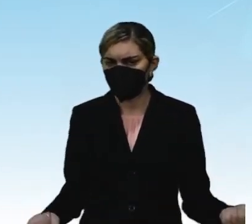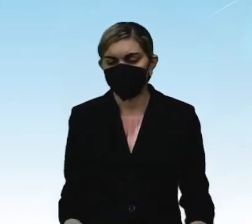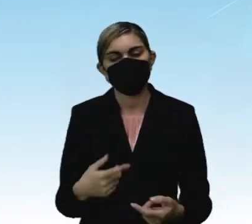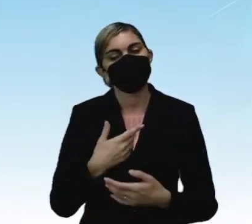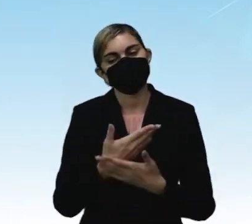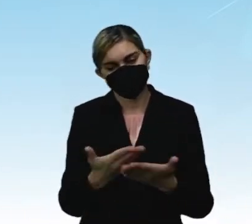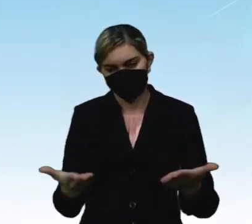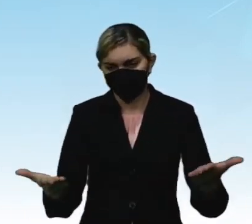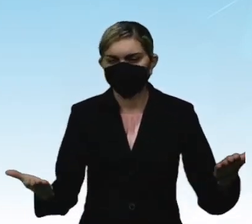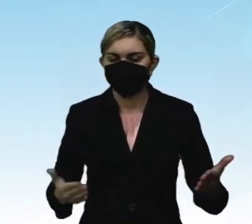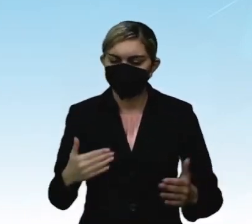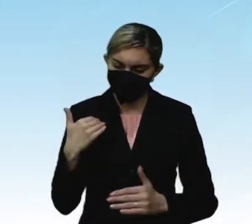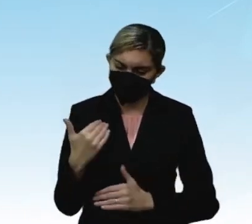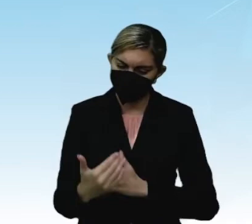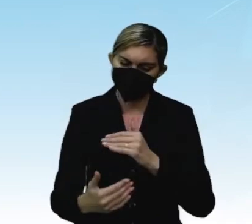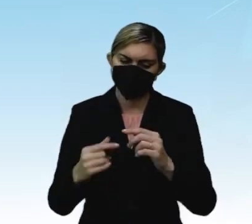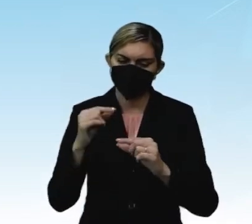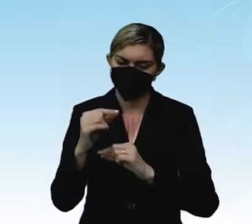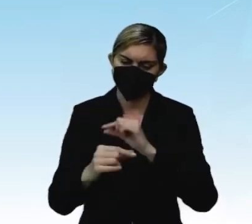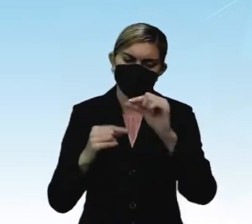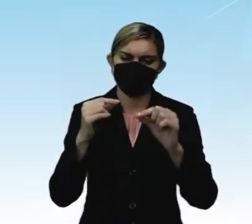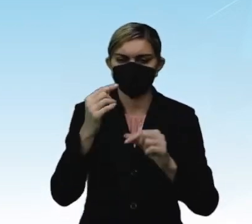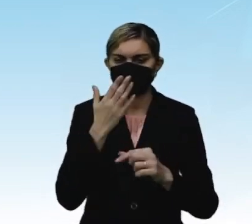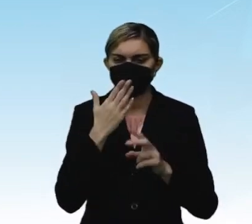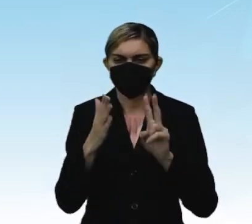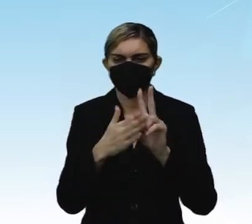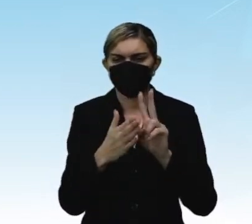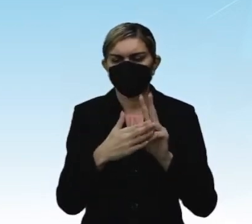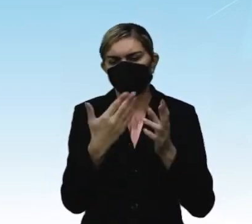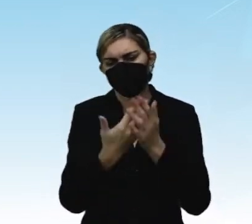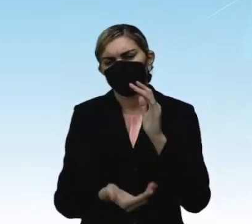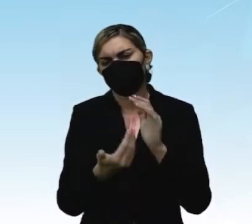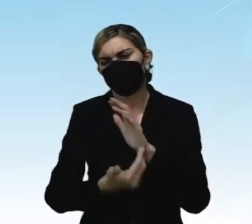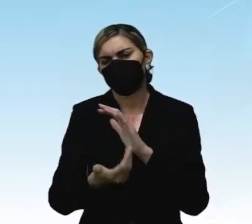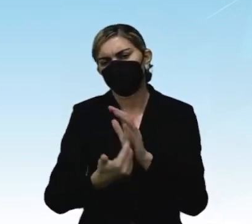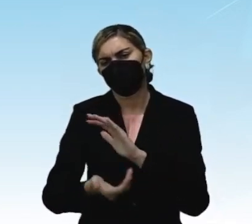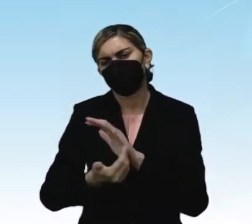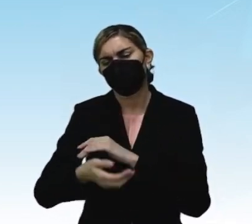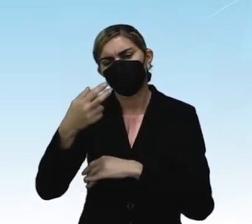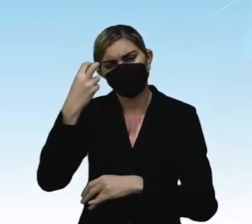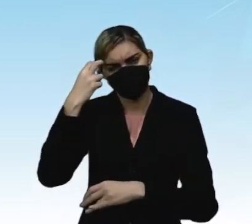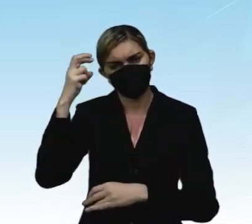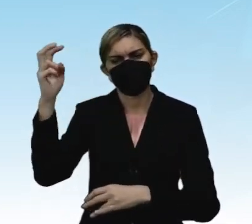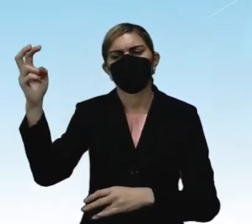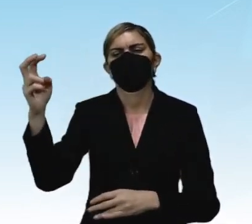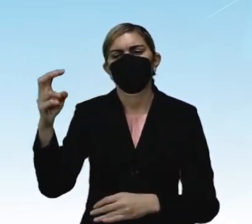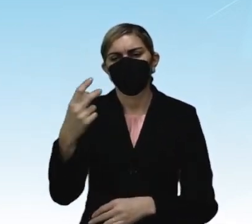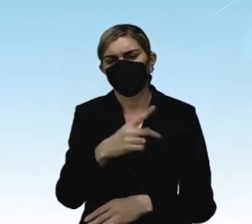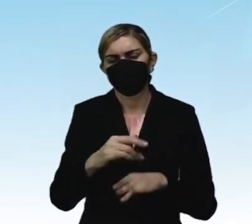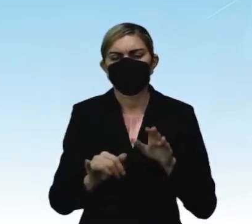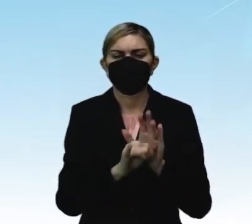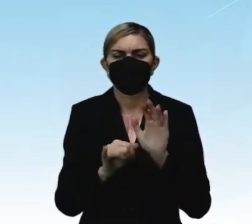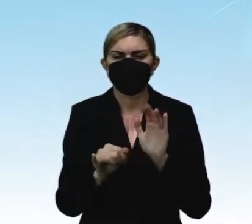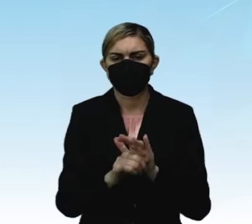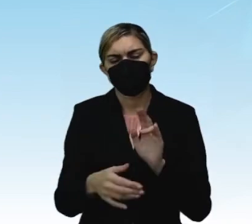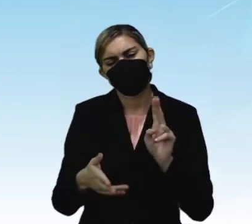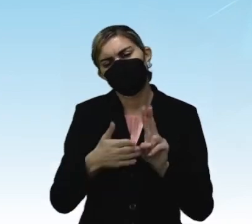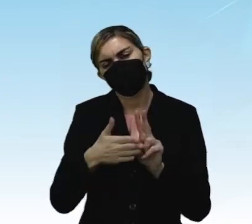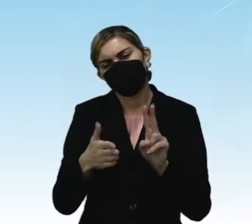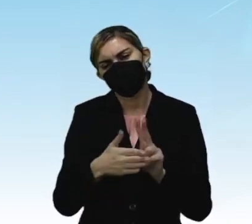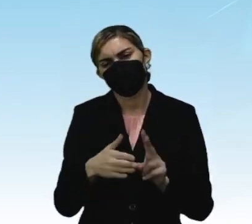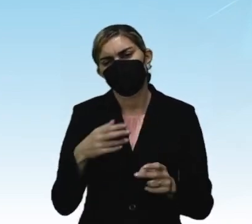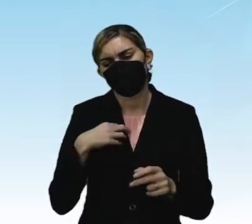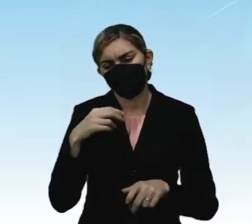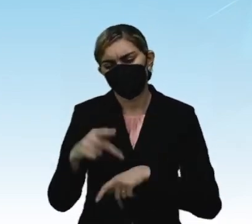Foi assim que, aos poucos, os índios foram perdendo, infelizmente, a sua cultura e também a sua identidade. O